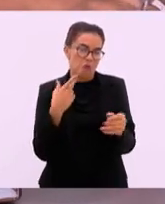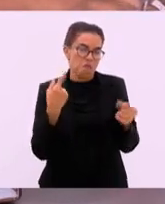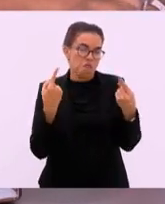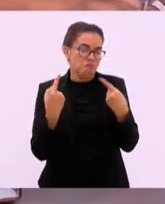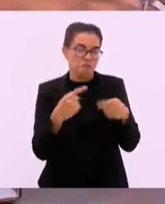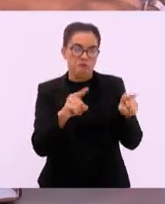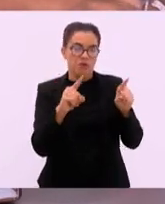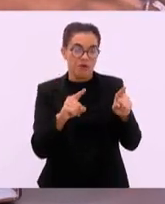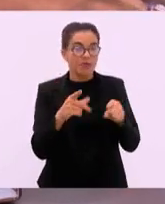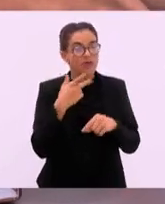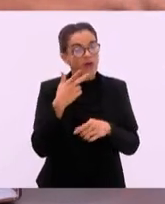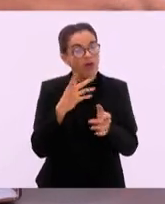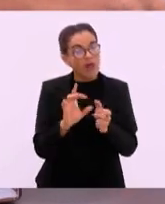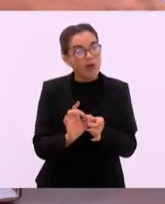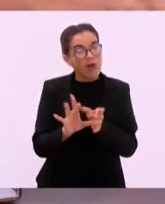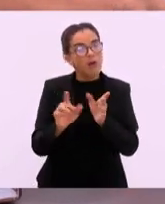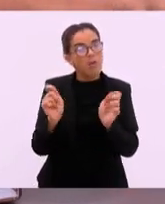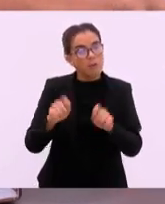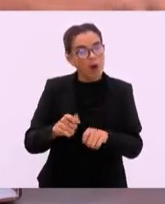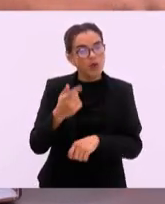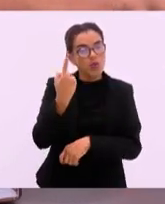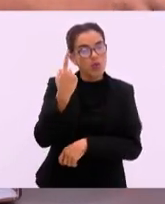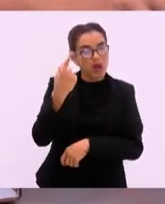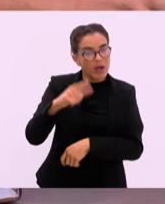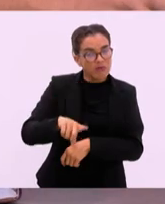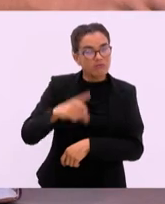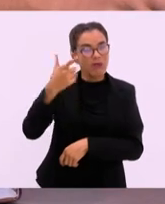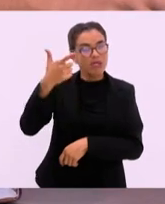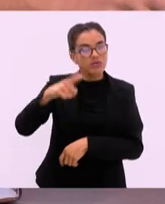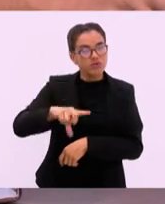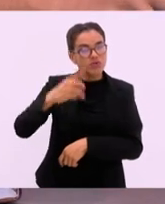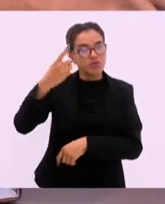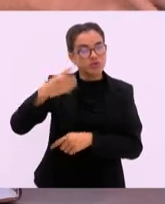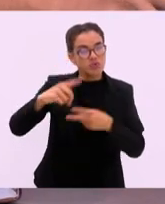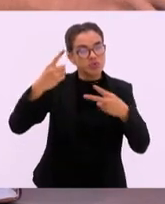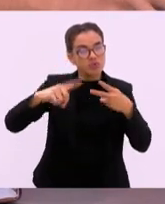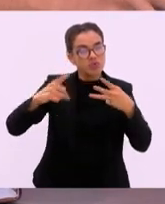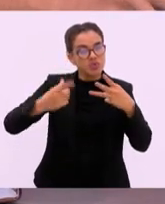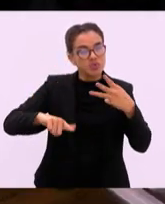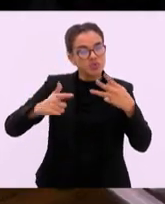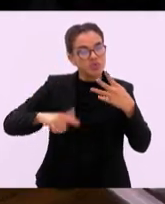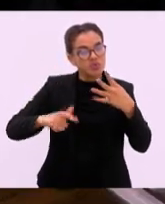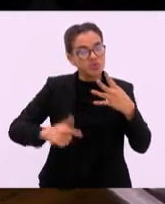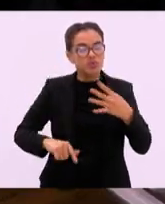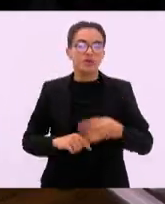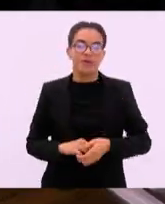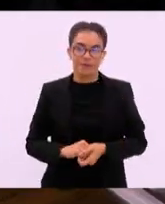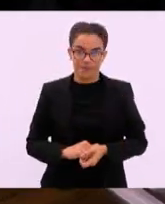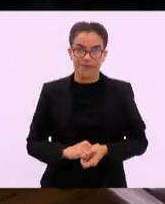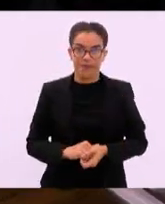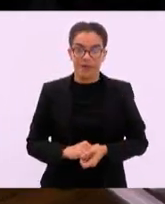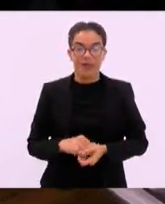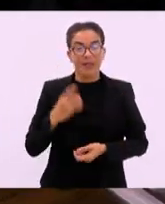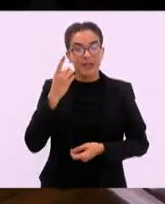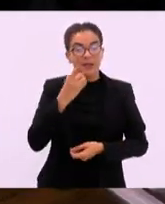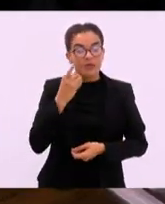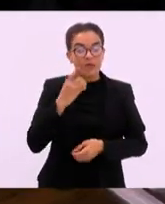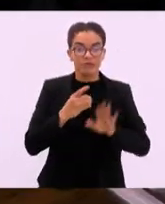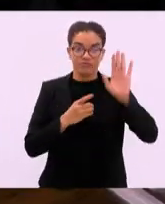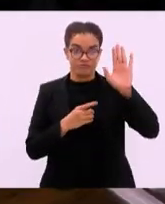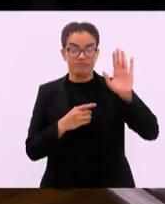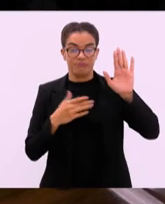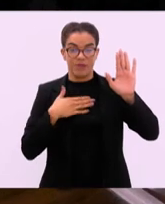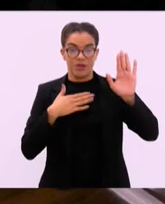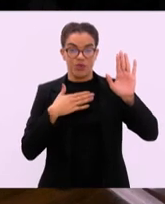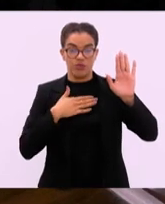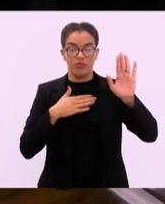Ele está liberando, deve ser mais de uma recondução. É só isso. Perfeito. Para discutir, deputado Serafini. Sim, senhor presidente.